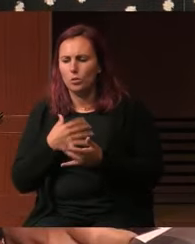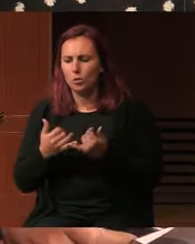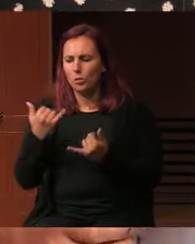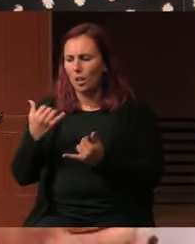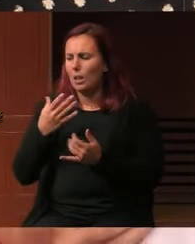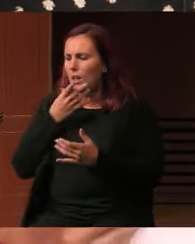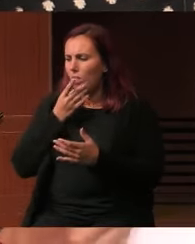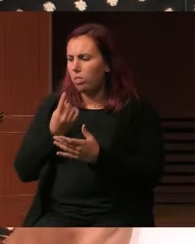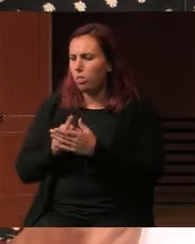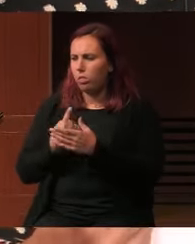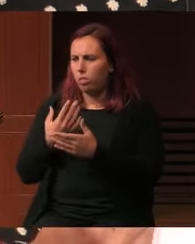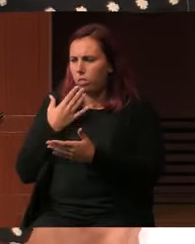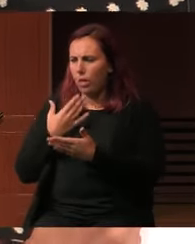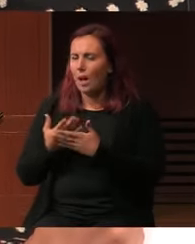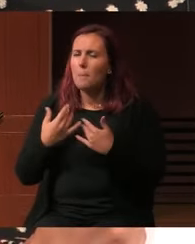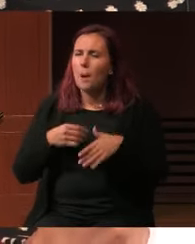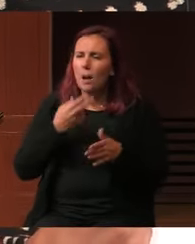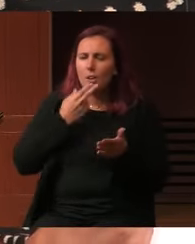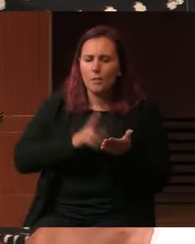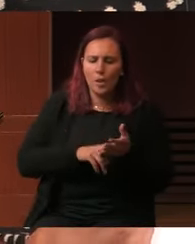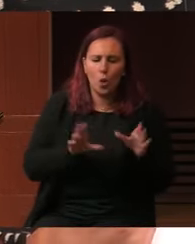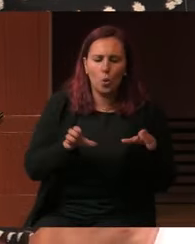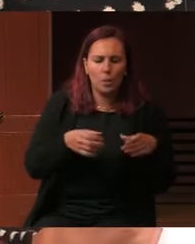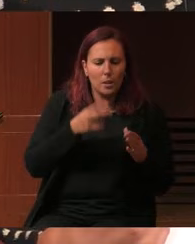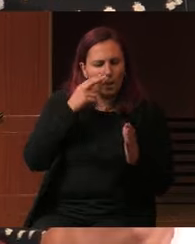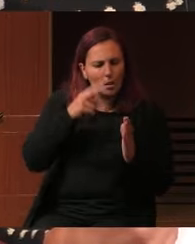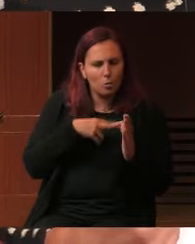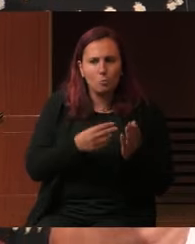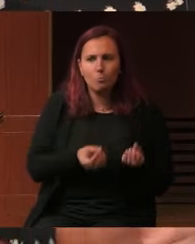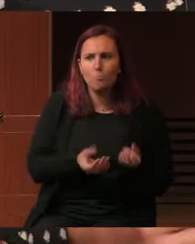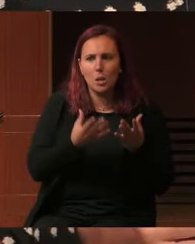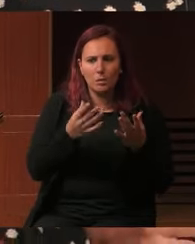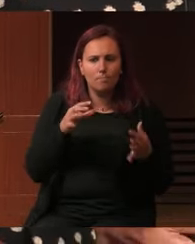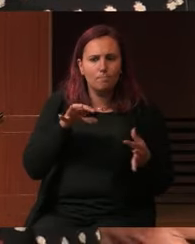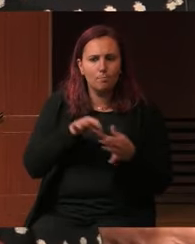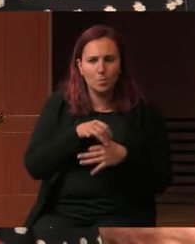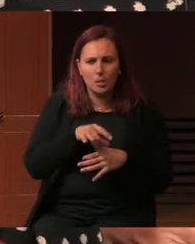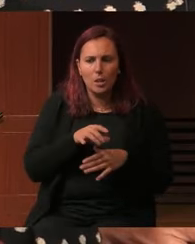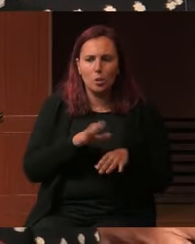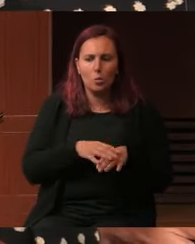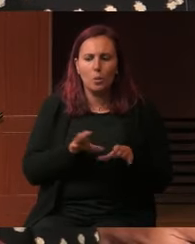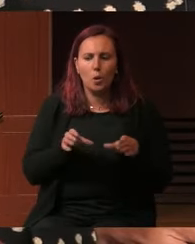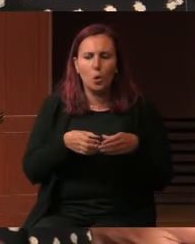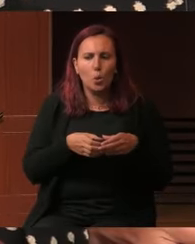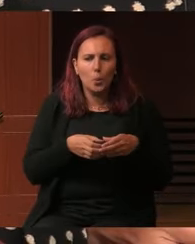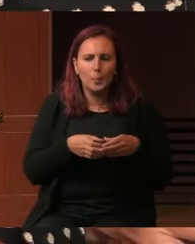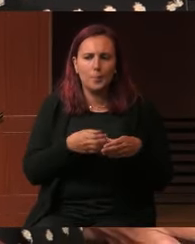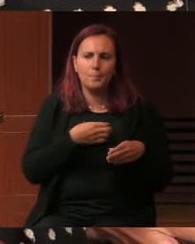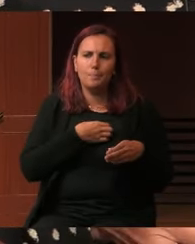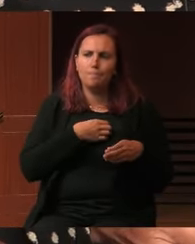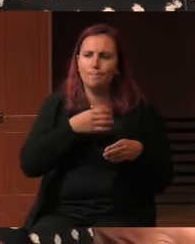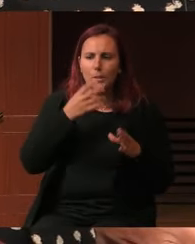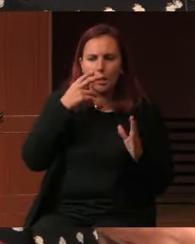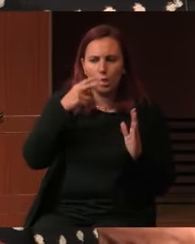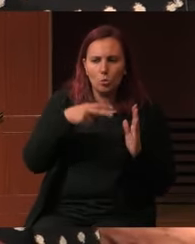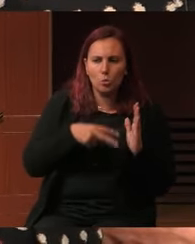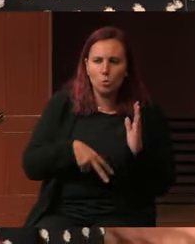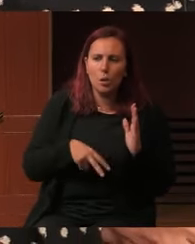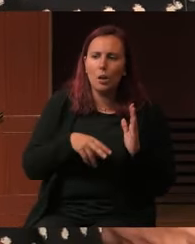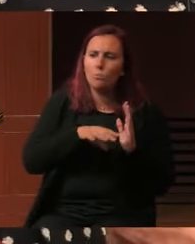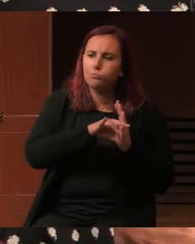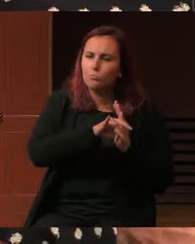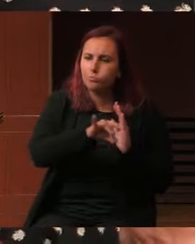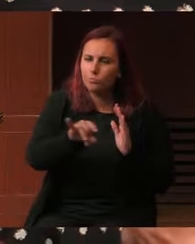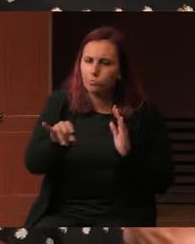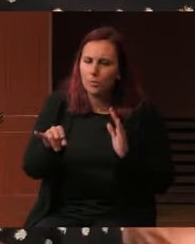verdade é que têm surgido comunidades de leitores nesse mundo. Há clubes de leitura que existem em linha,